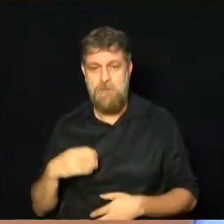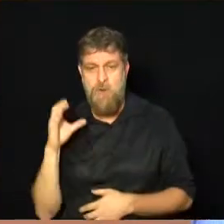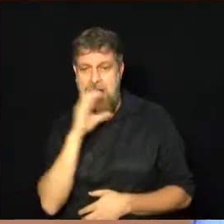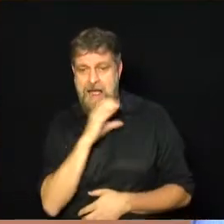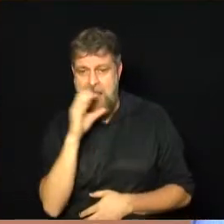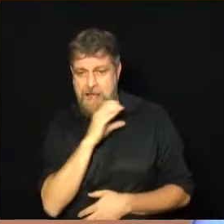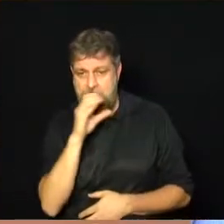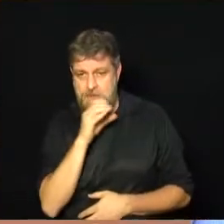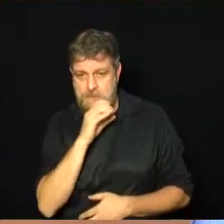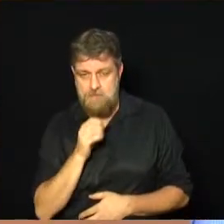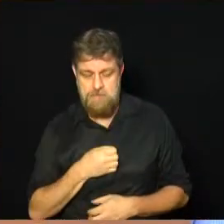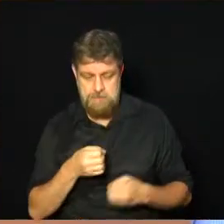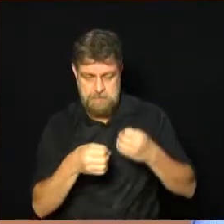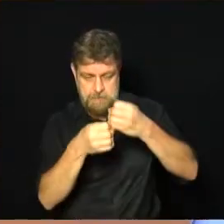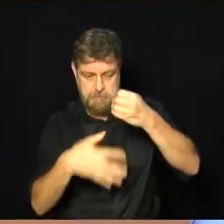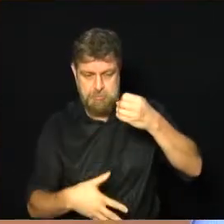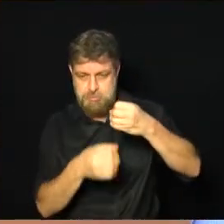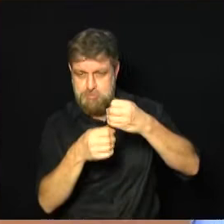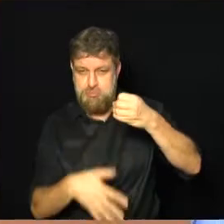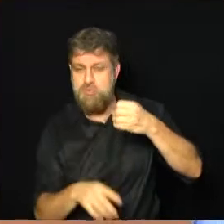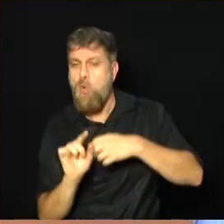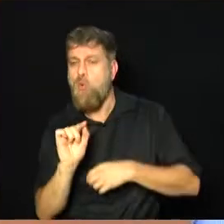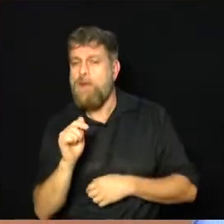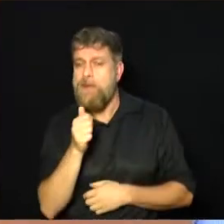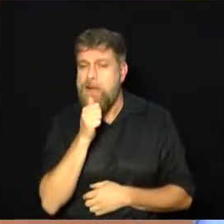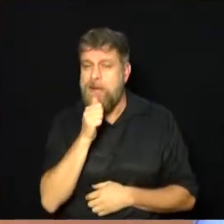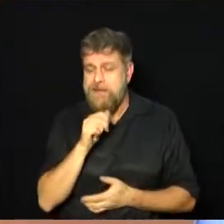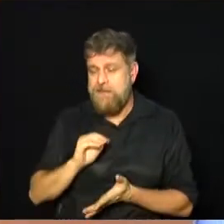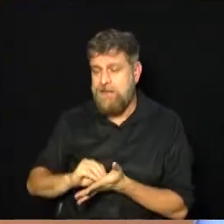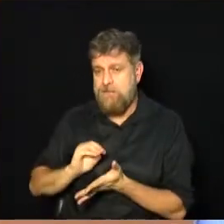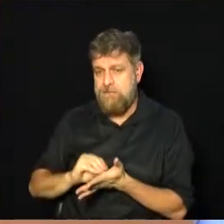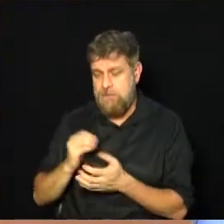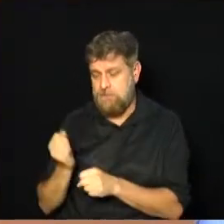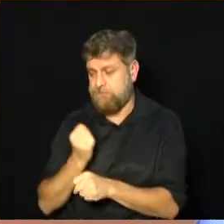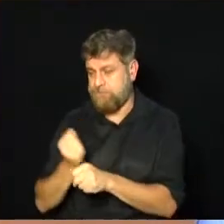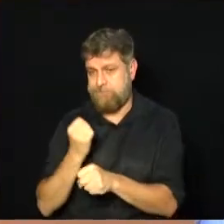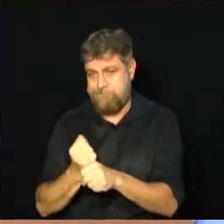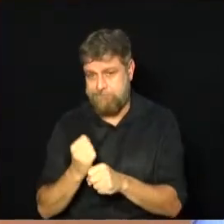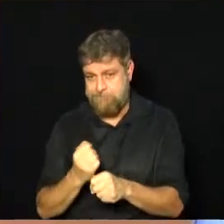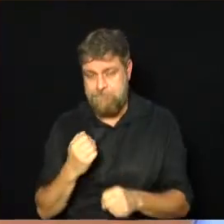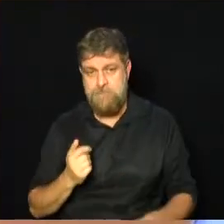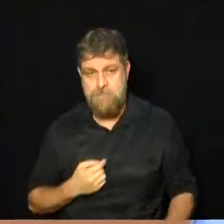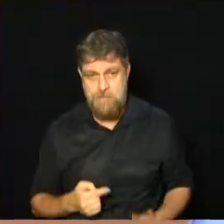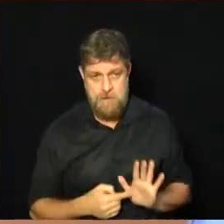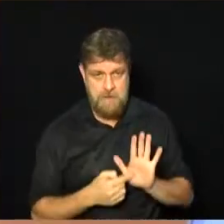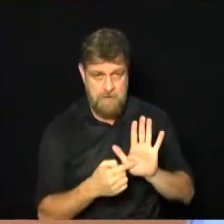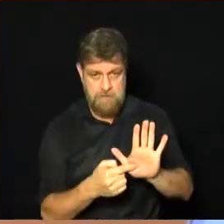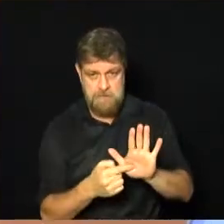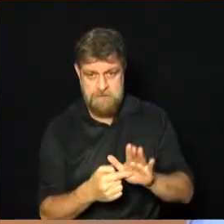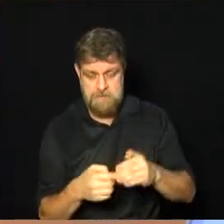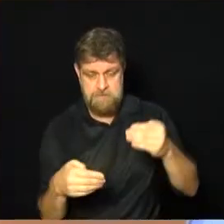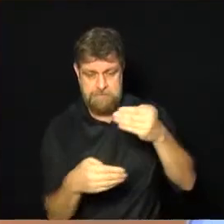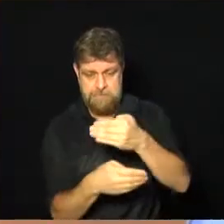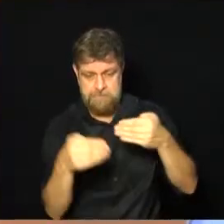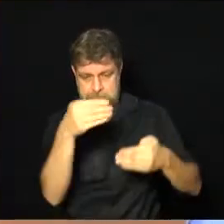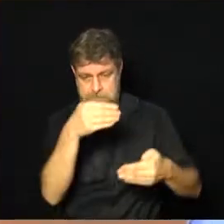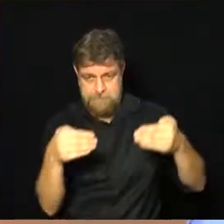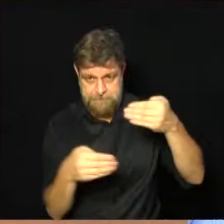descrever a situação do que está ainda restando para concluir no projeto, eu vou mostrar aqui através de uns slides que eu